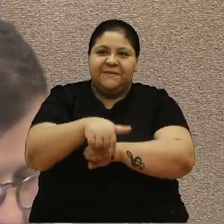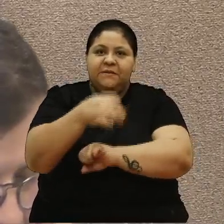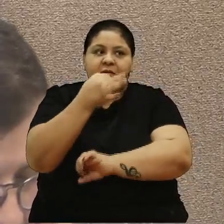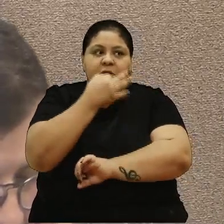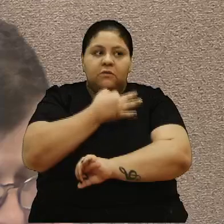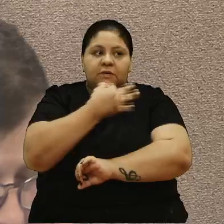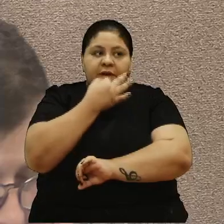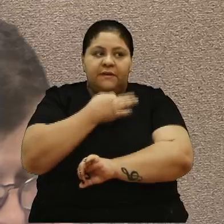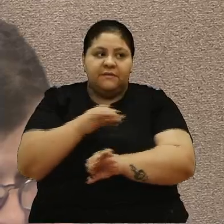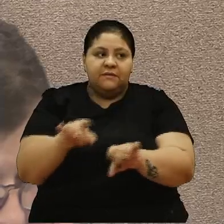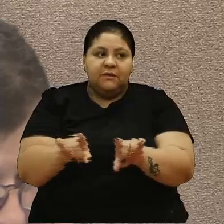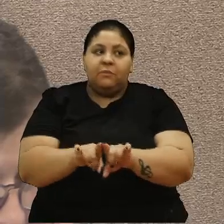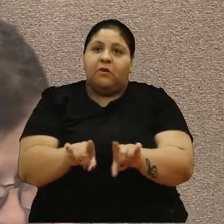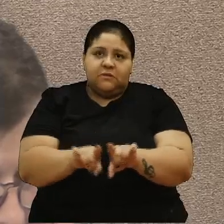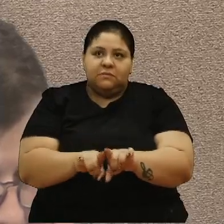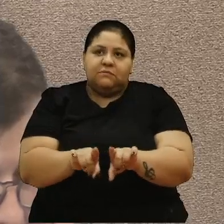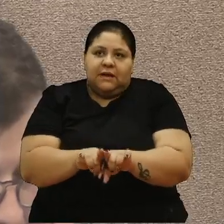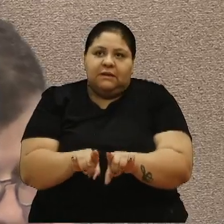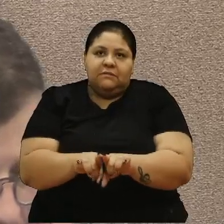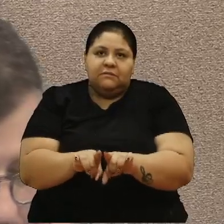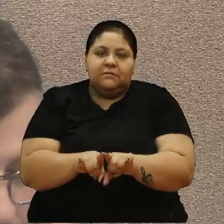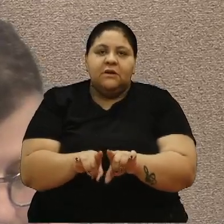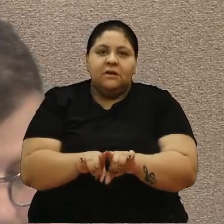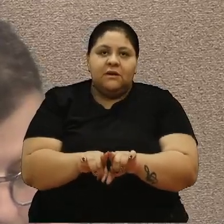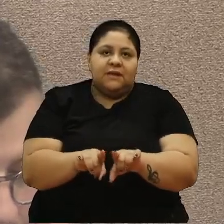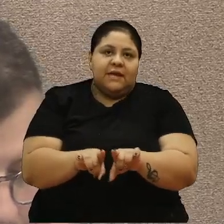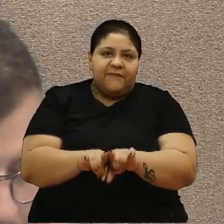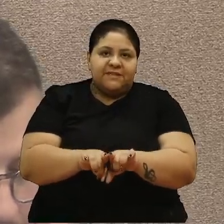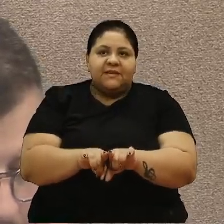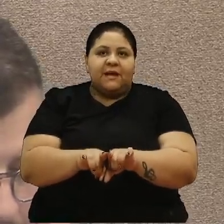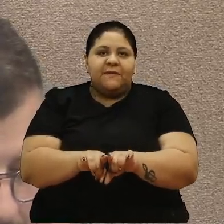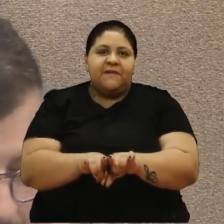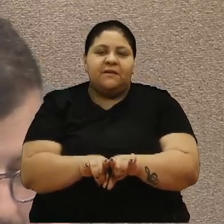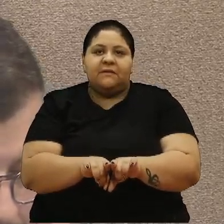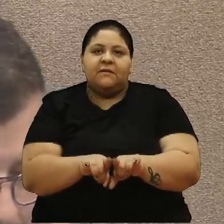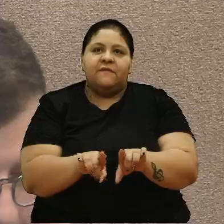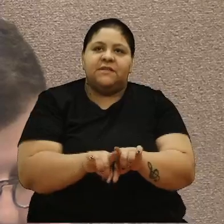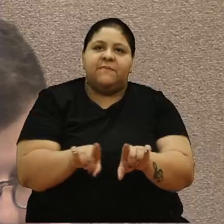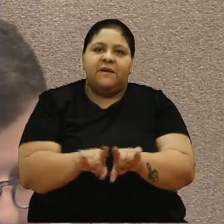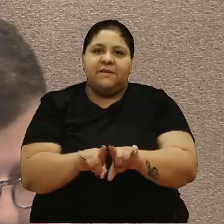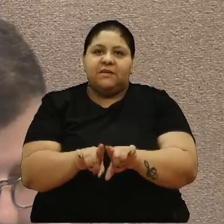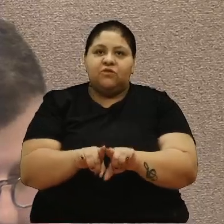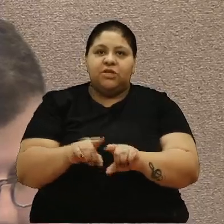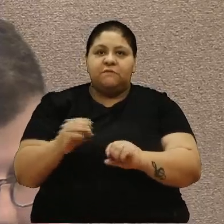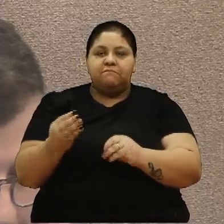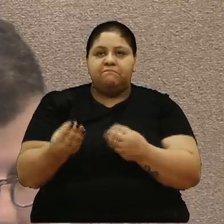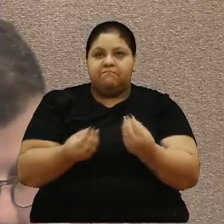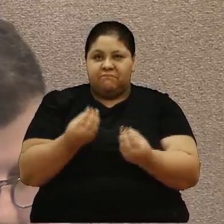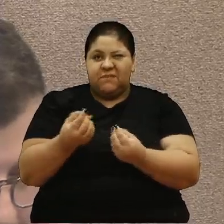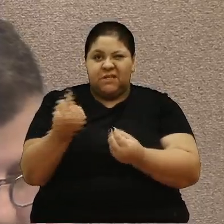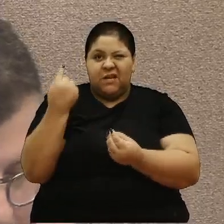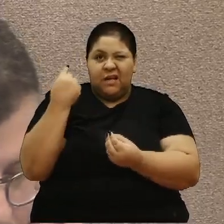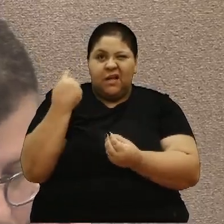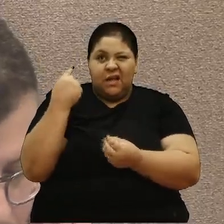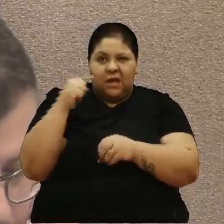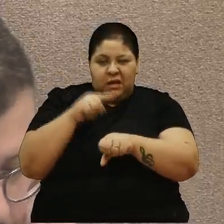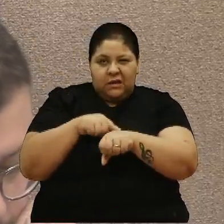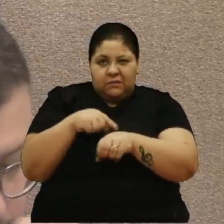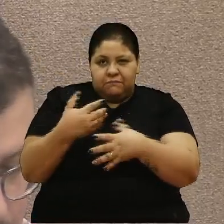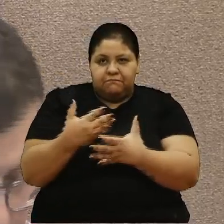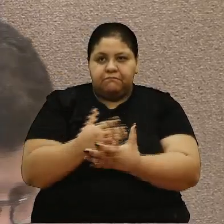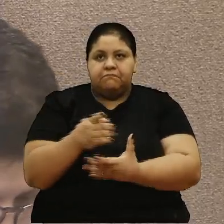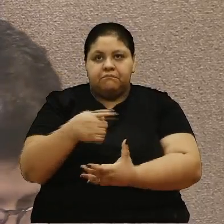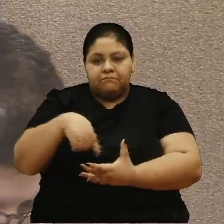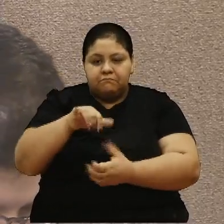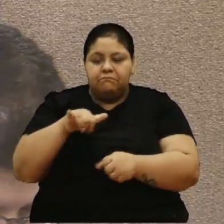muito incomum. Normalmente são de 5 a 8 voos por dia, e naquele momento o